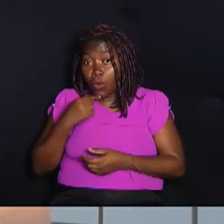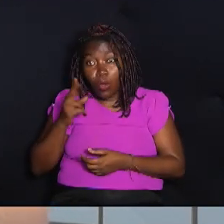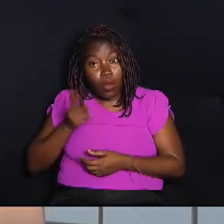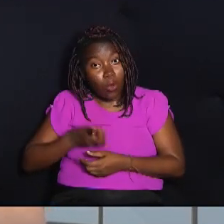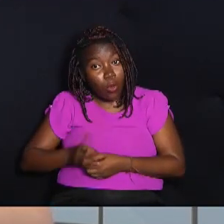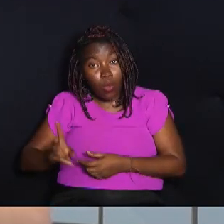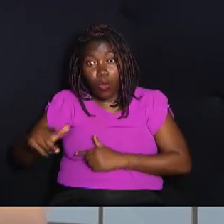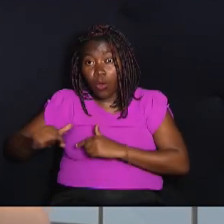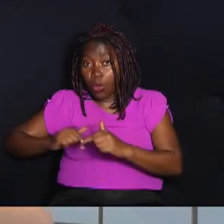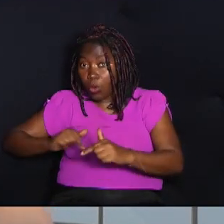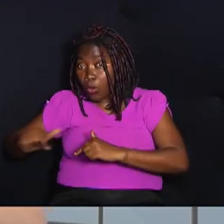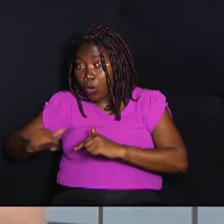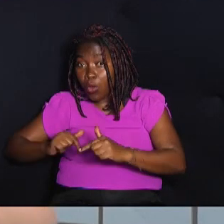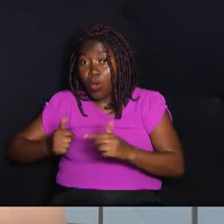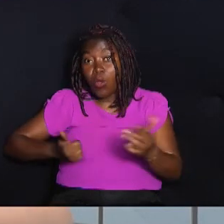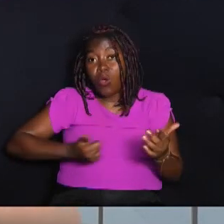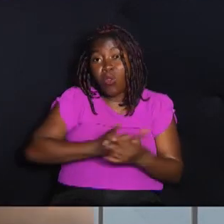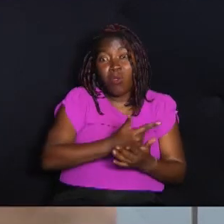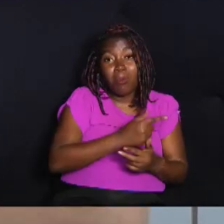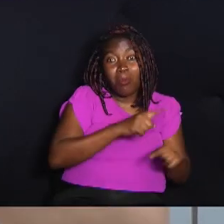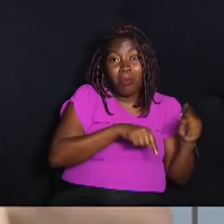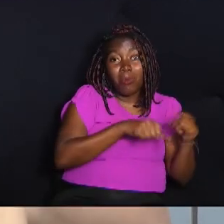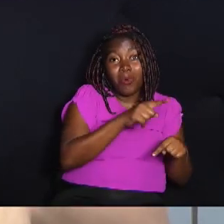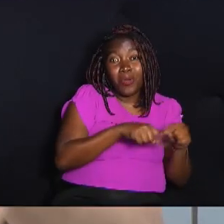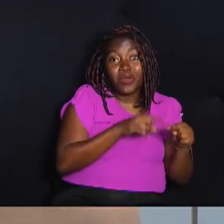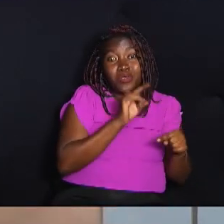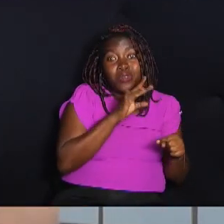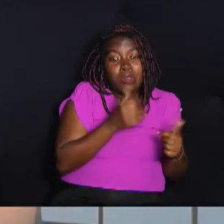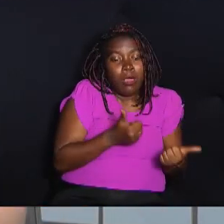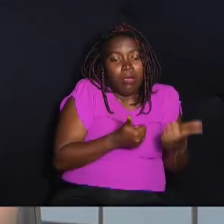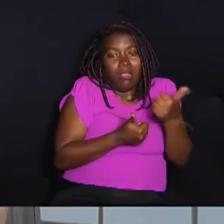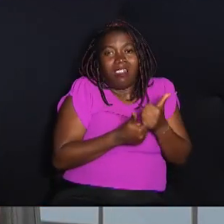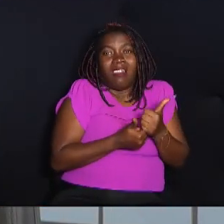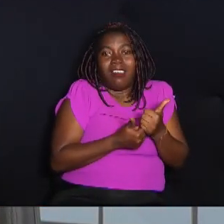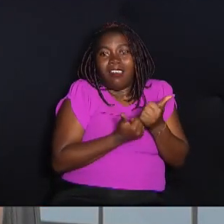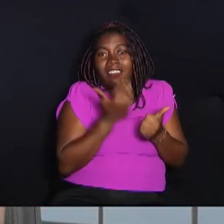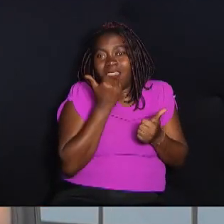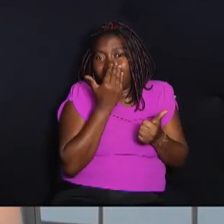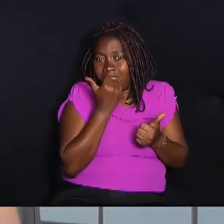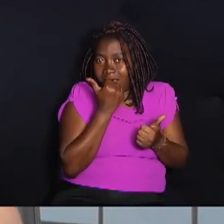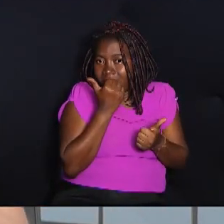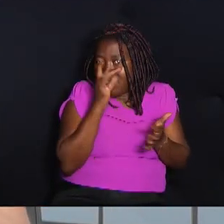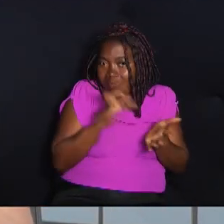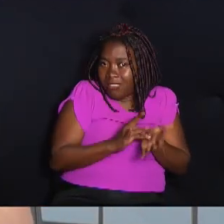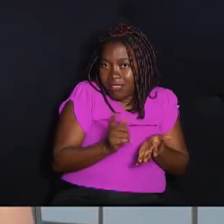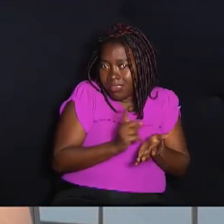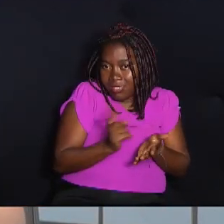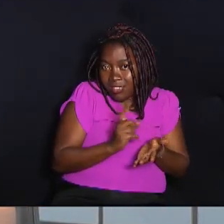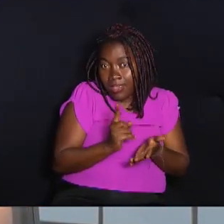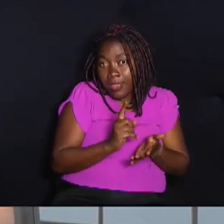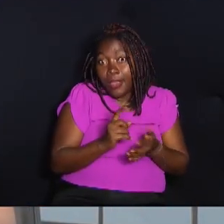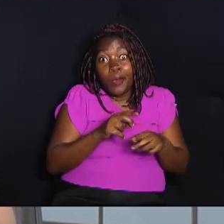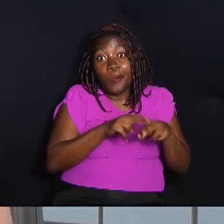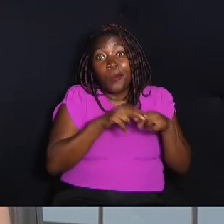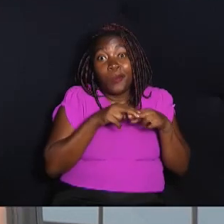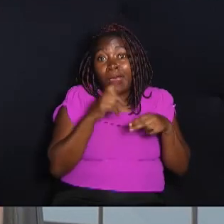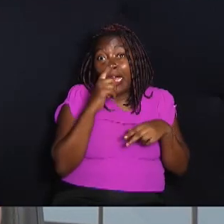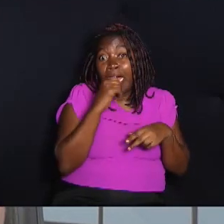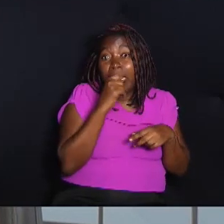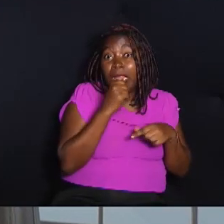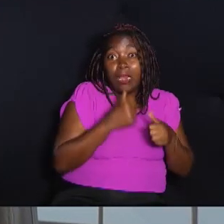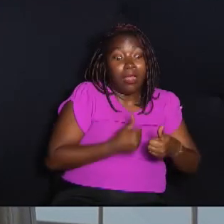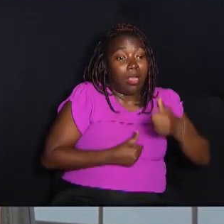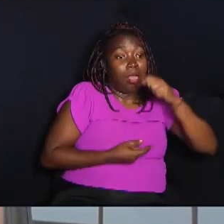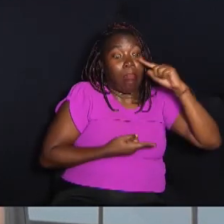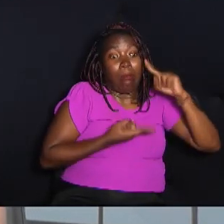trabalhando, né? Compram determinados produtos para suprir o almoço ou o jantar, porque aí é uma coisa líquida. Tem